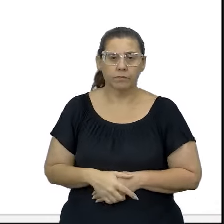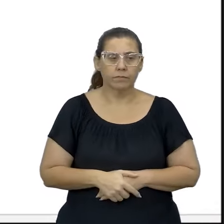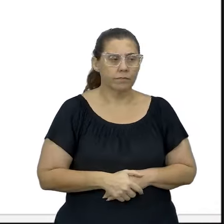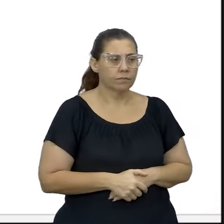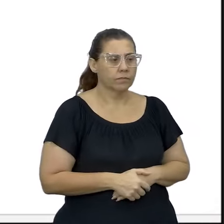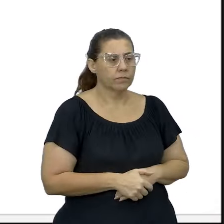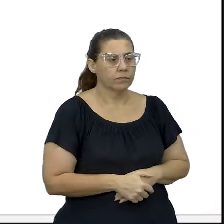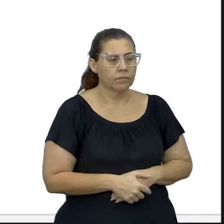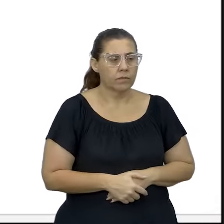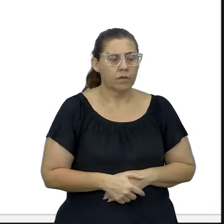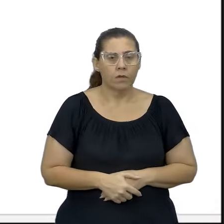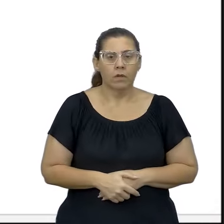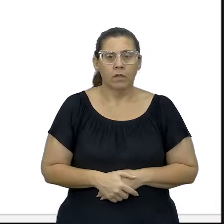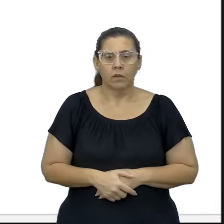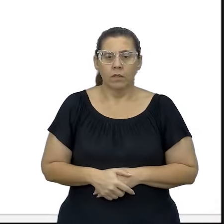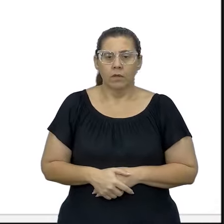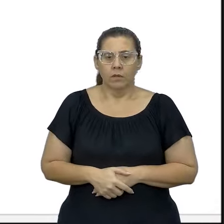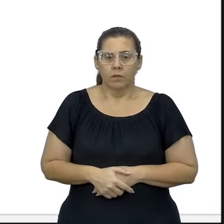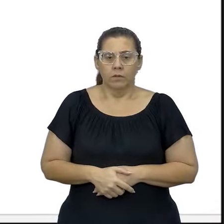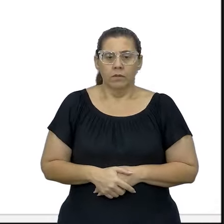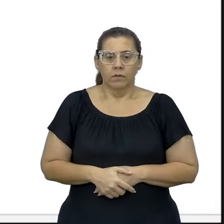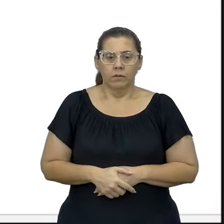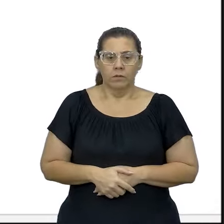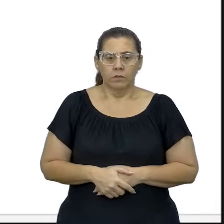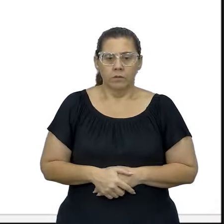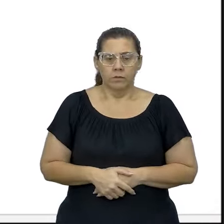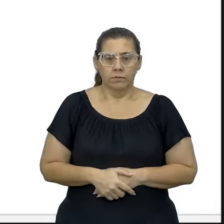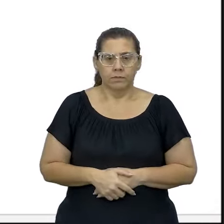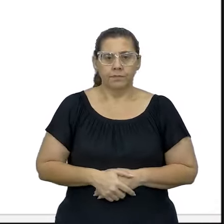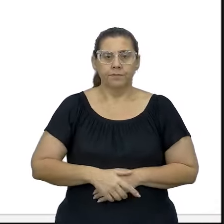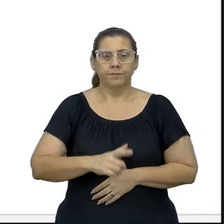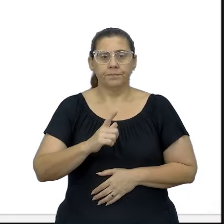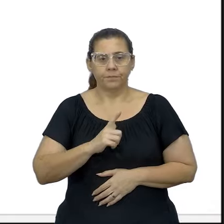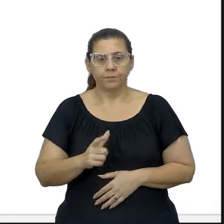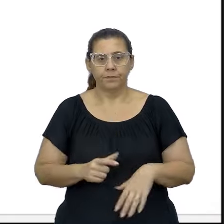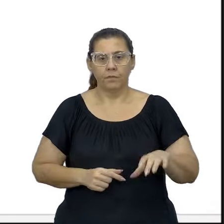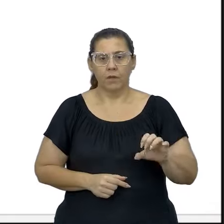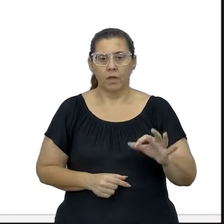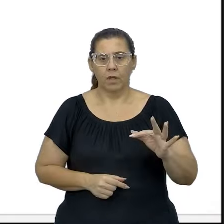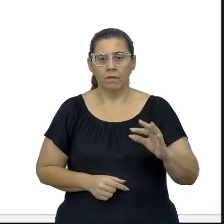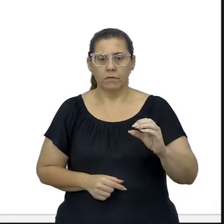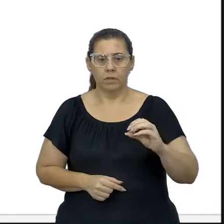vocês no slide. Nós temos a